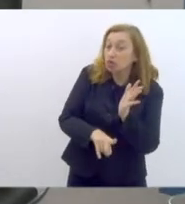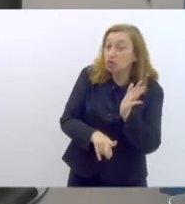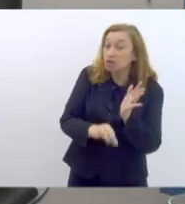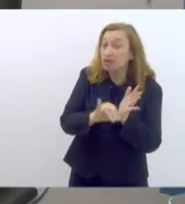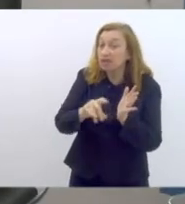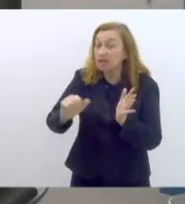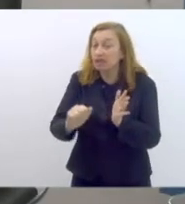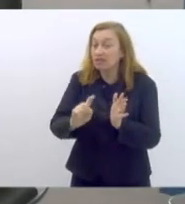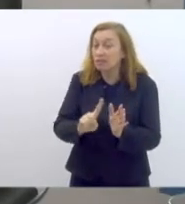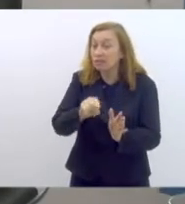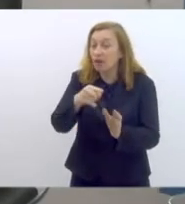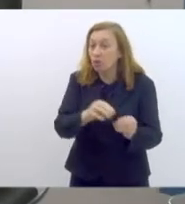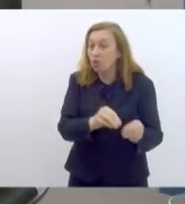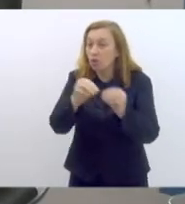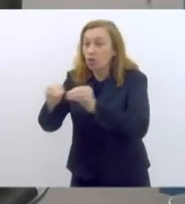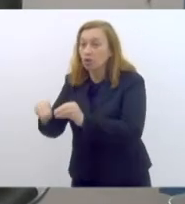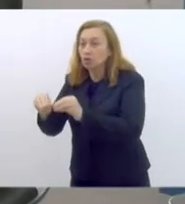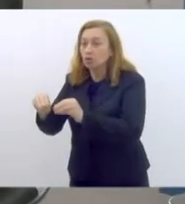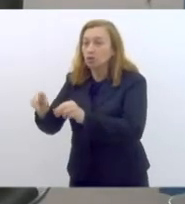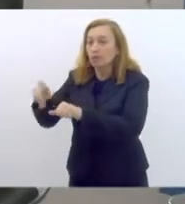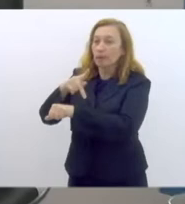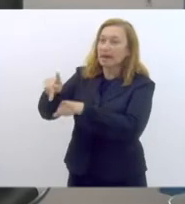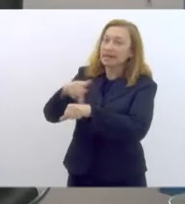vai para outro país.